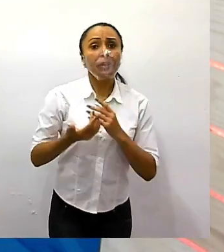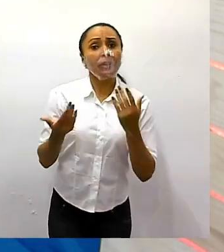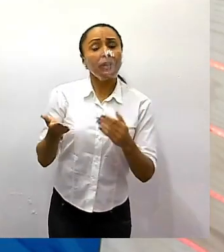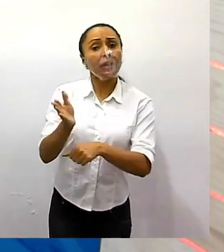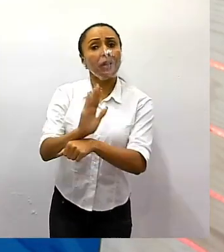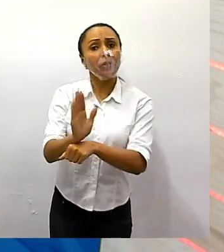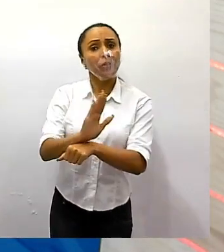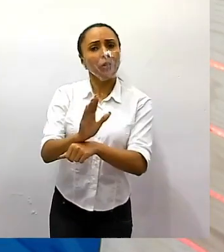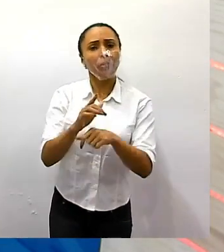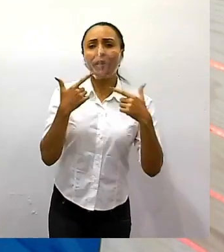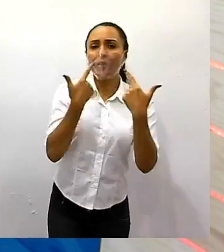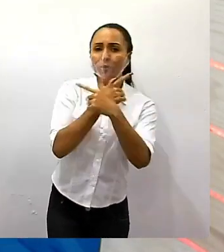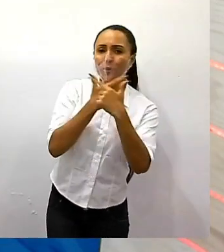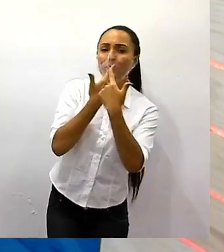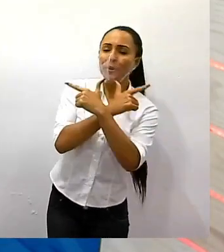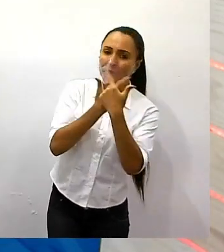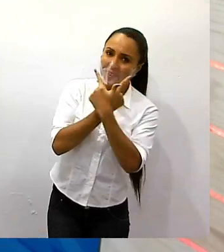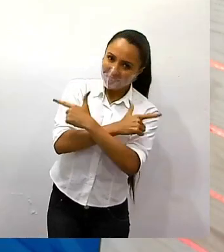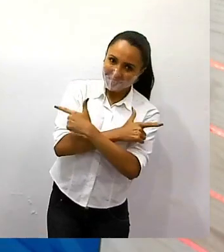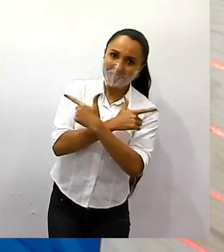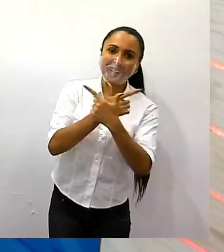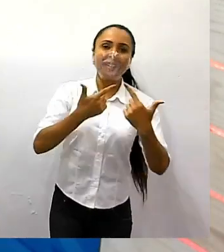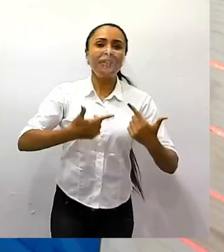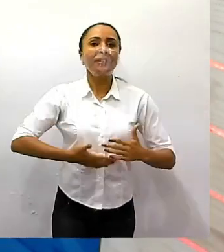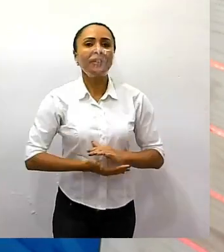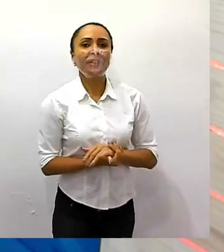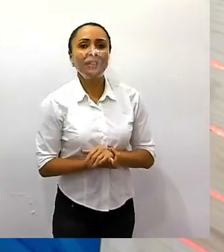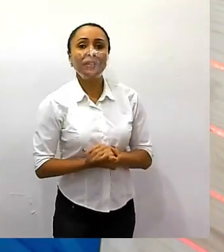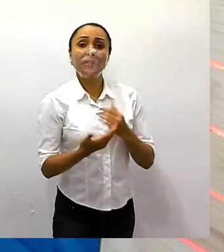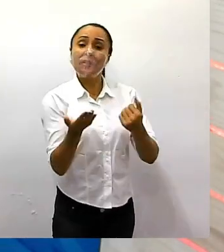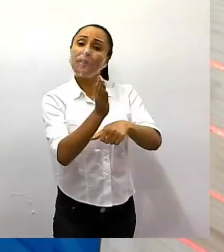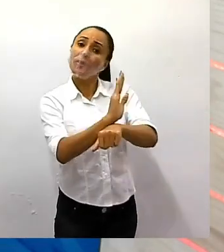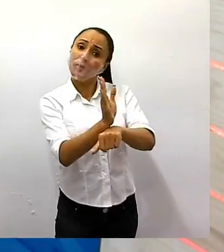filmes cômicos, filmes engraçados, que